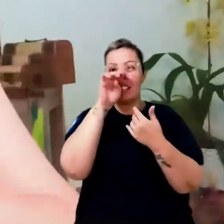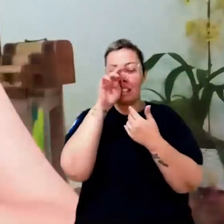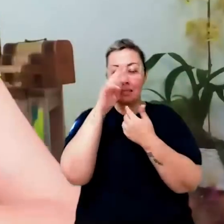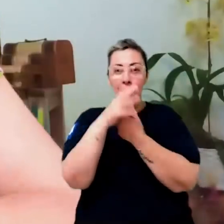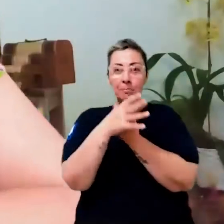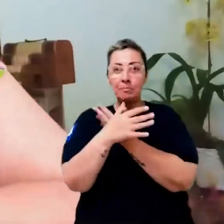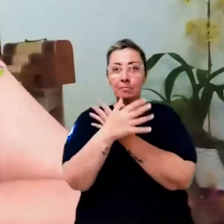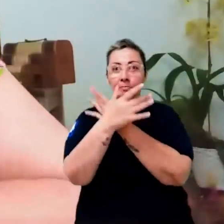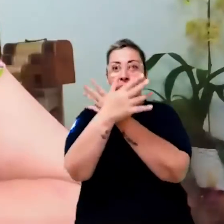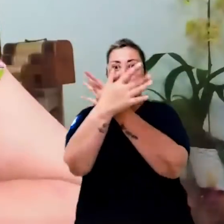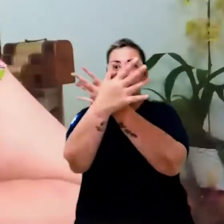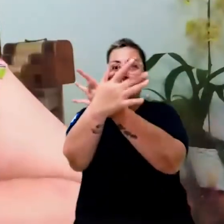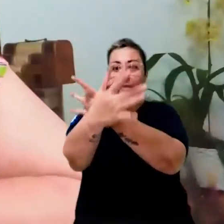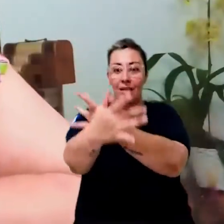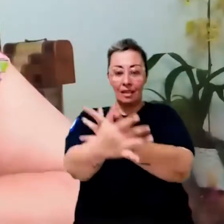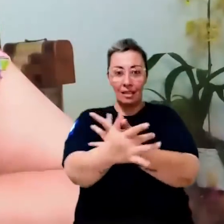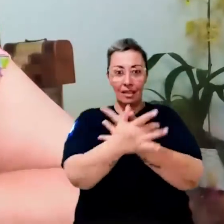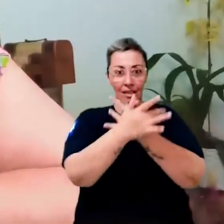do outro.